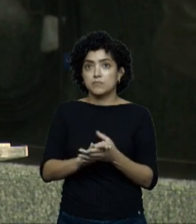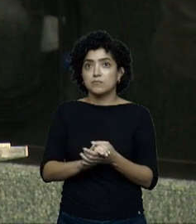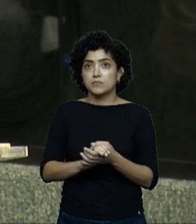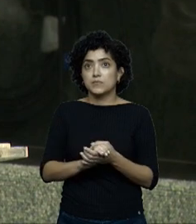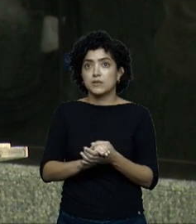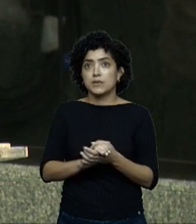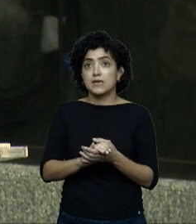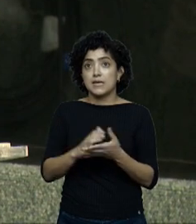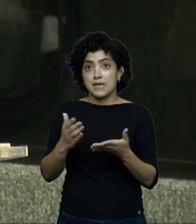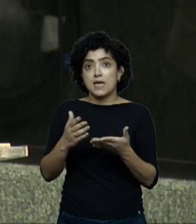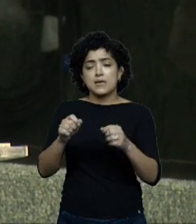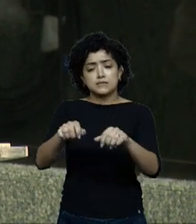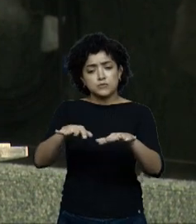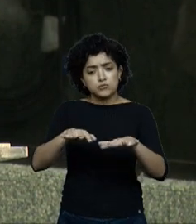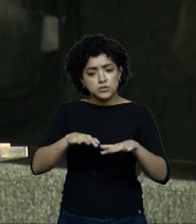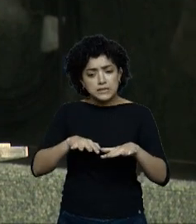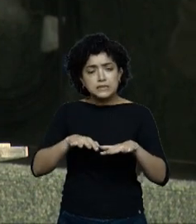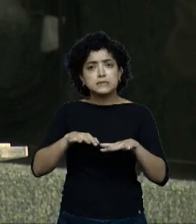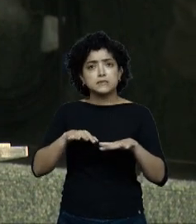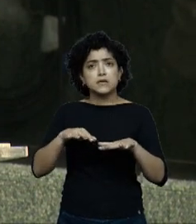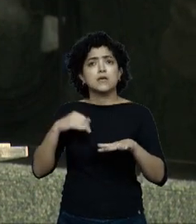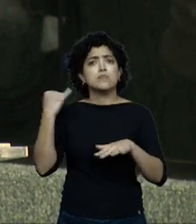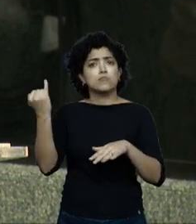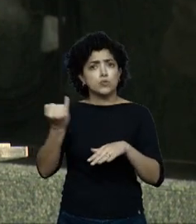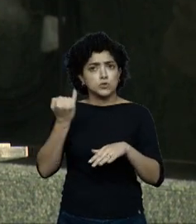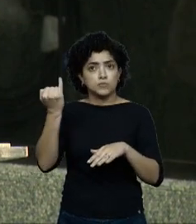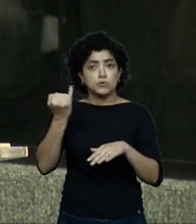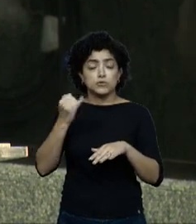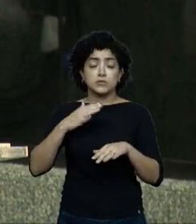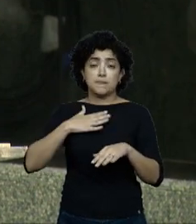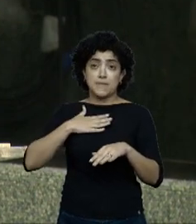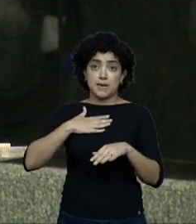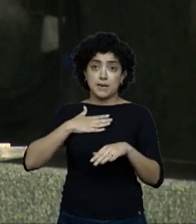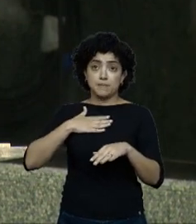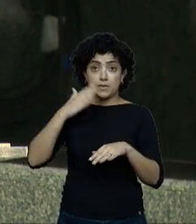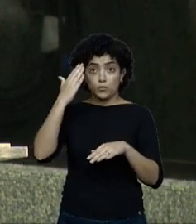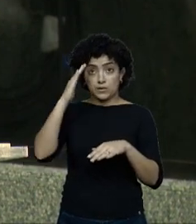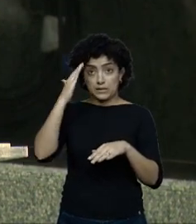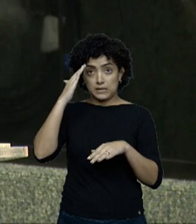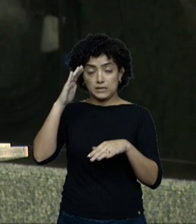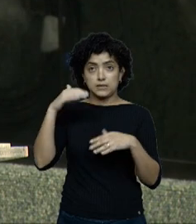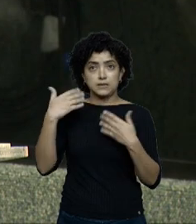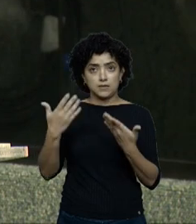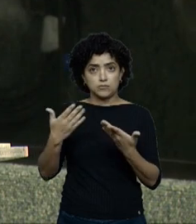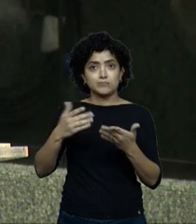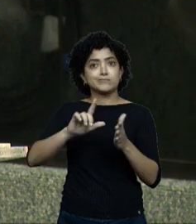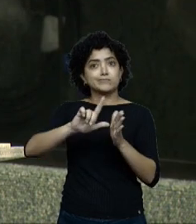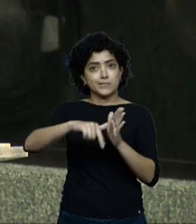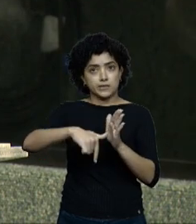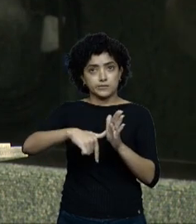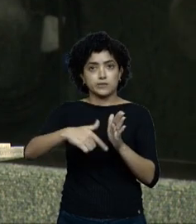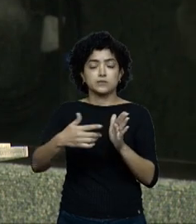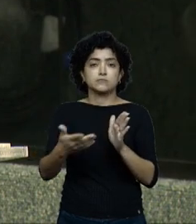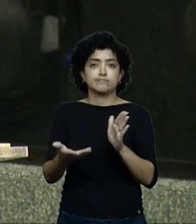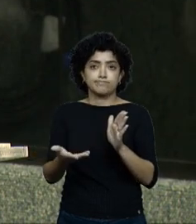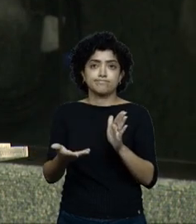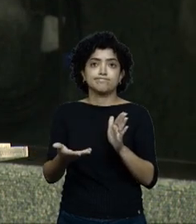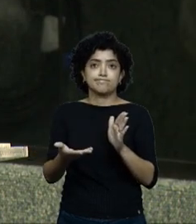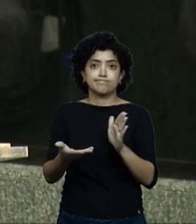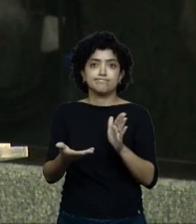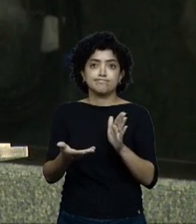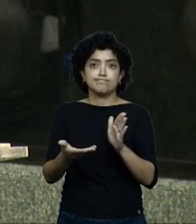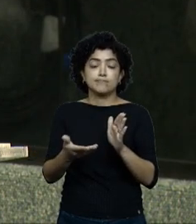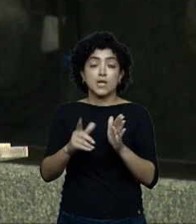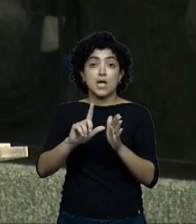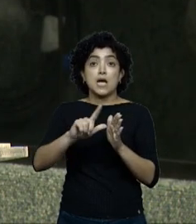válido essa audiência mas no meu entender na minha concepção ela tá atrasada e ela tá